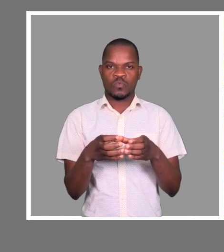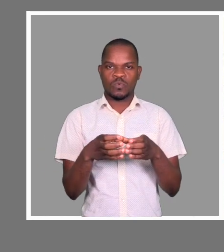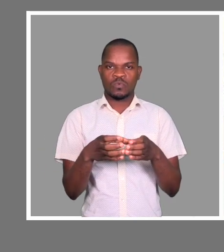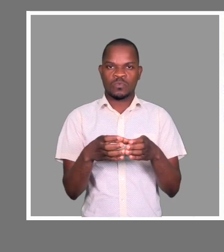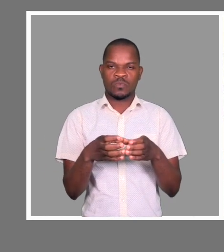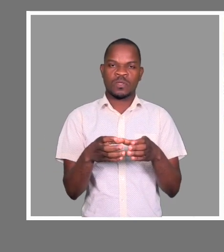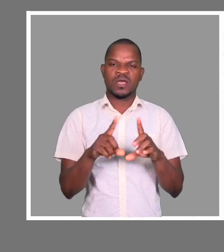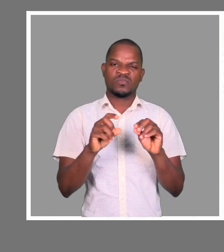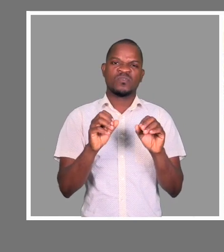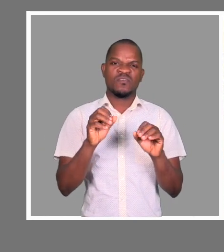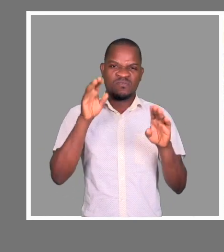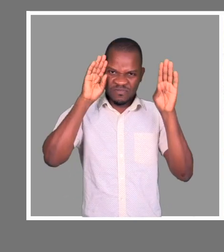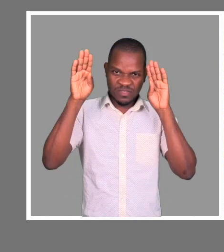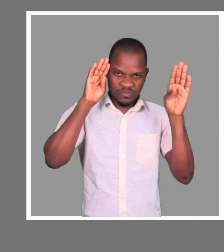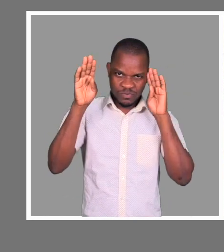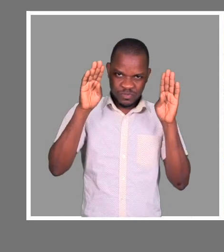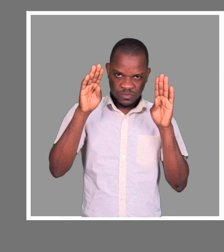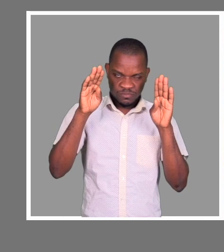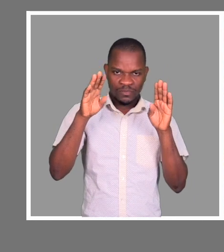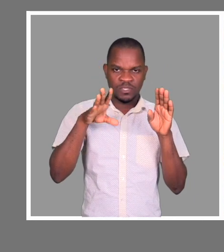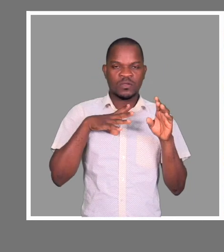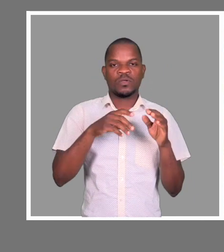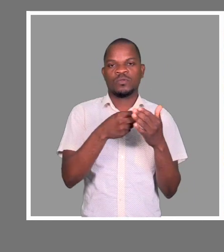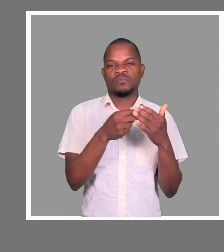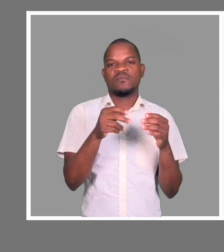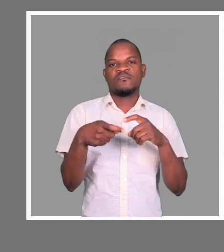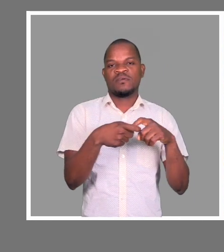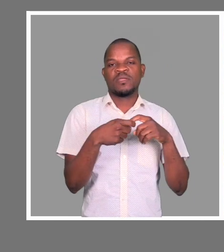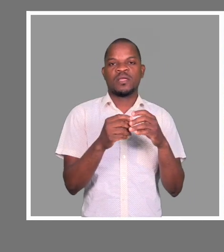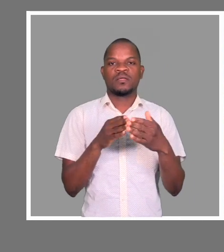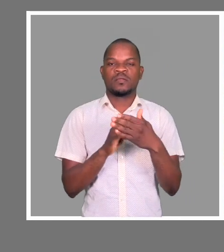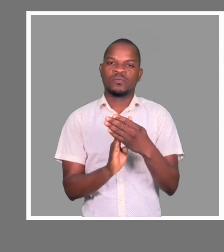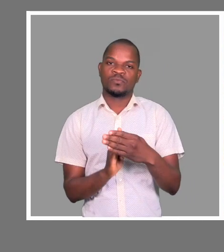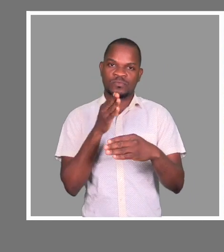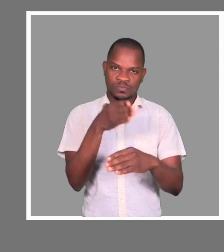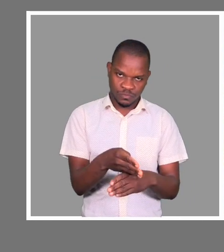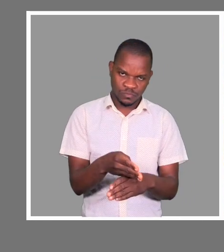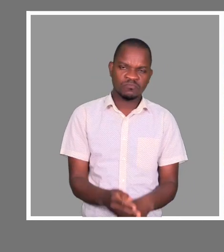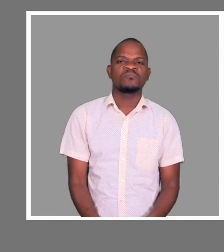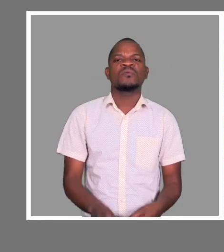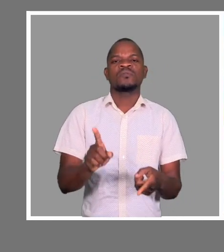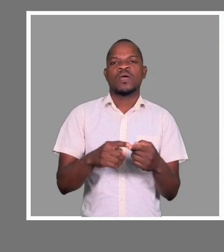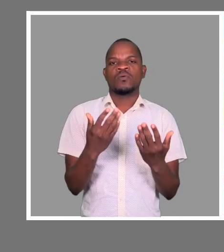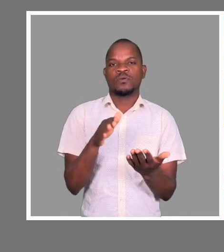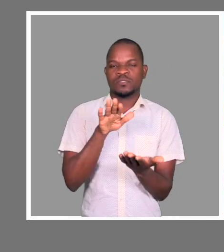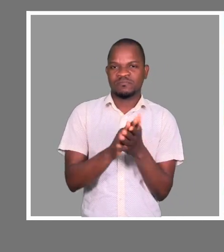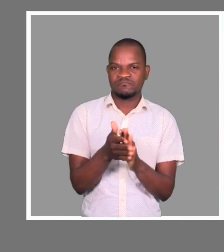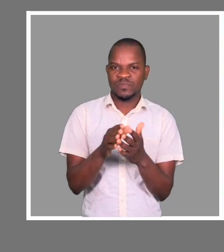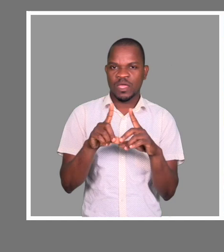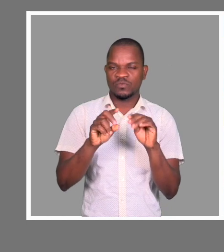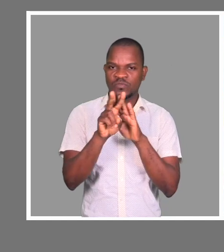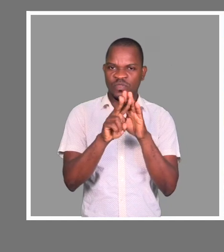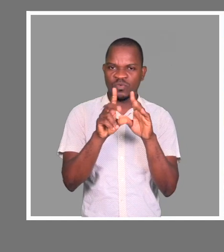Temos uma página também, temos uma página aberta no Instagram e temos agora a criar o canal YouTube. E se